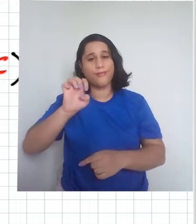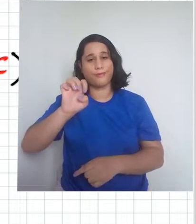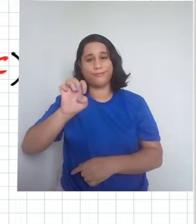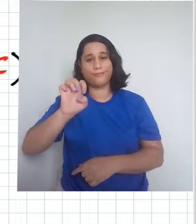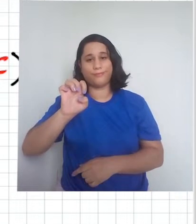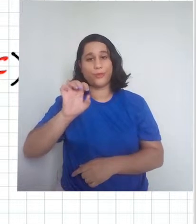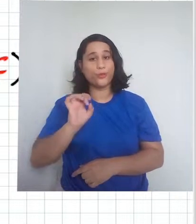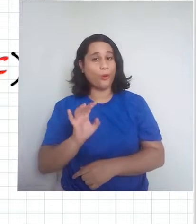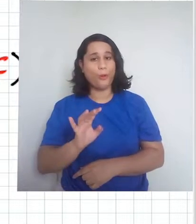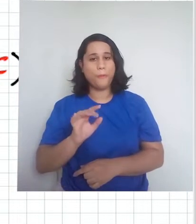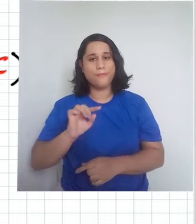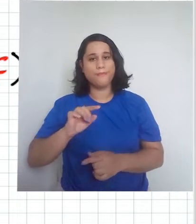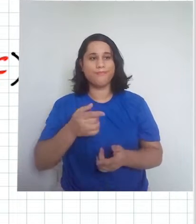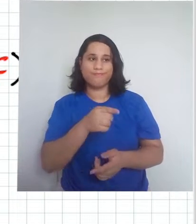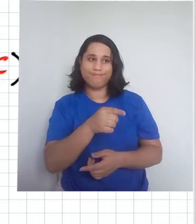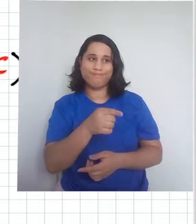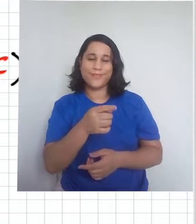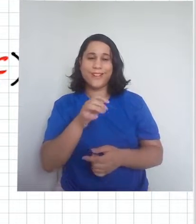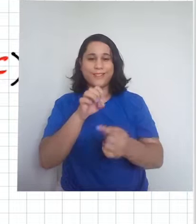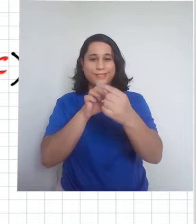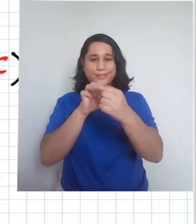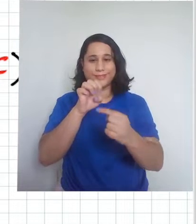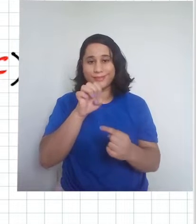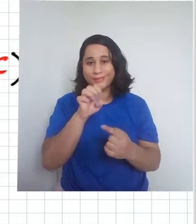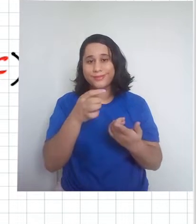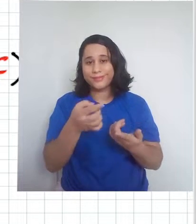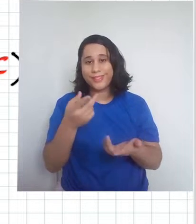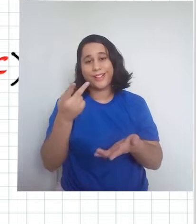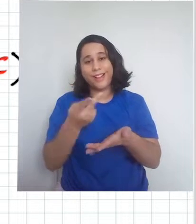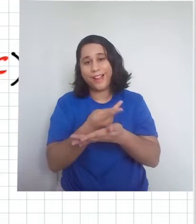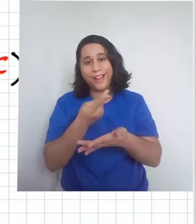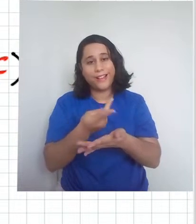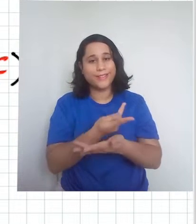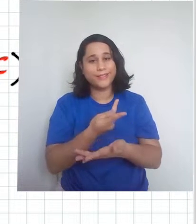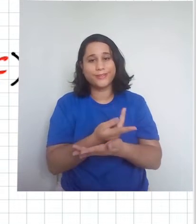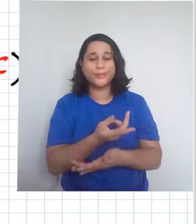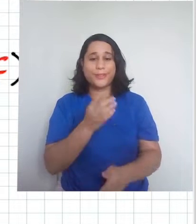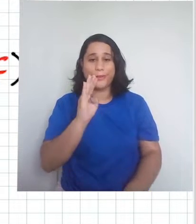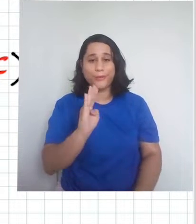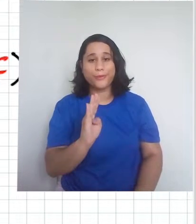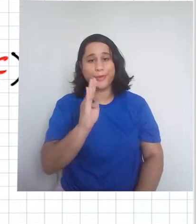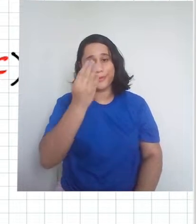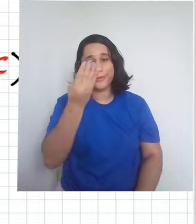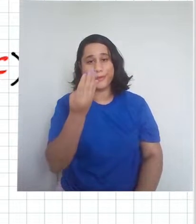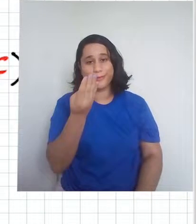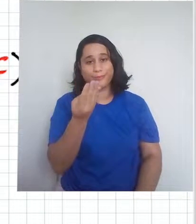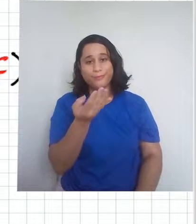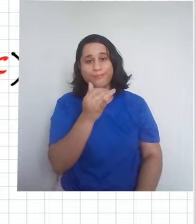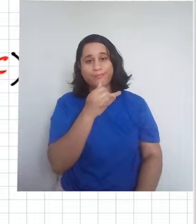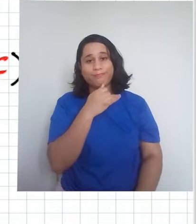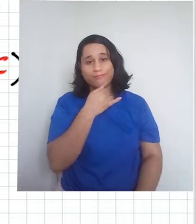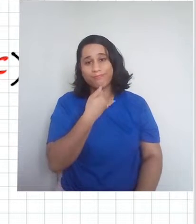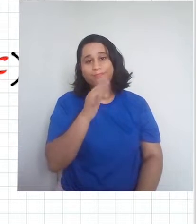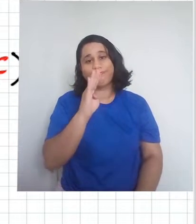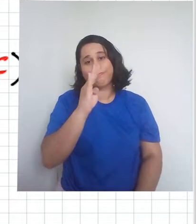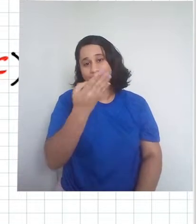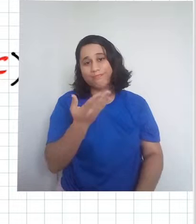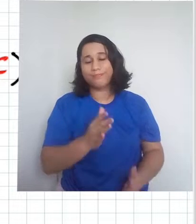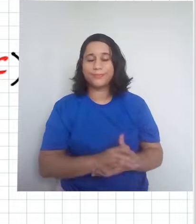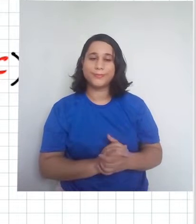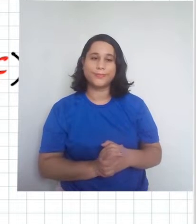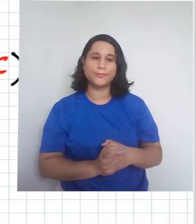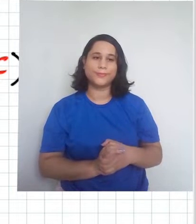o tracinho, tá bom? Como ele fez o E de não pertence, então, infelizmente, a afirmação é o